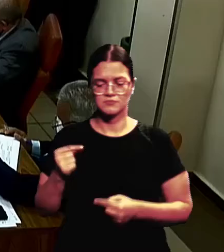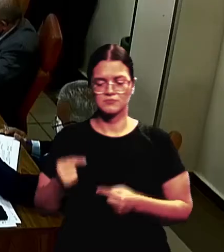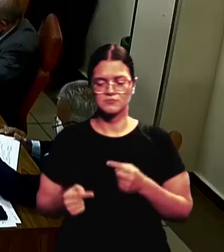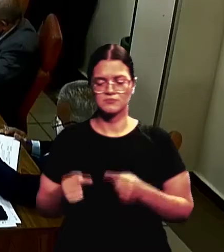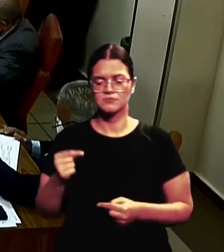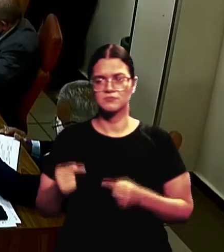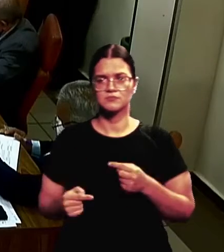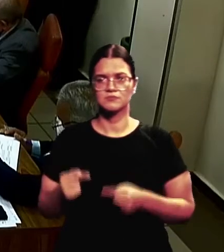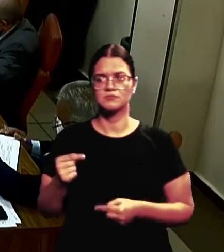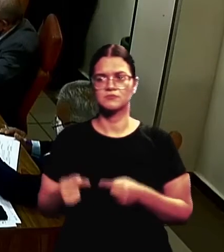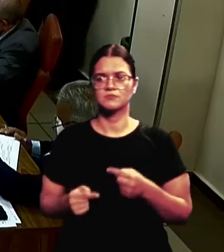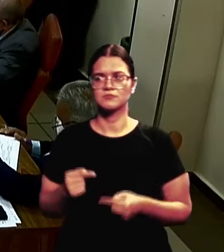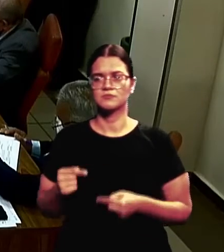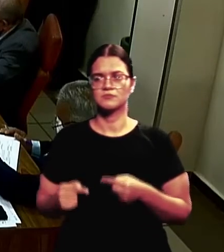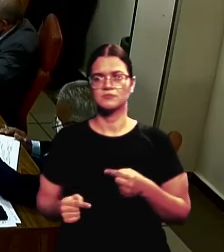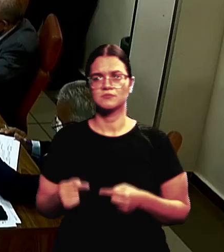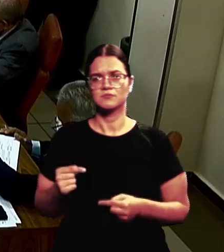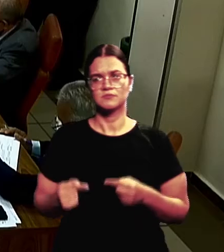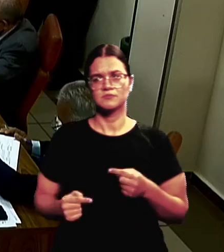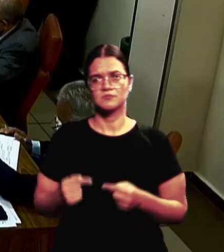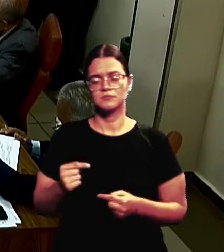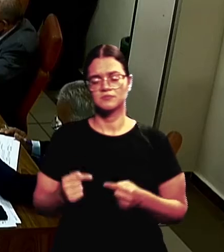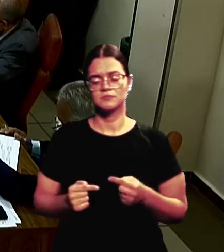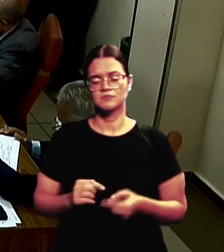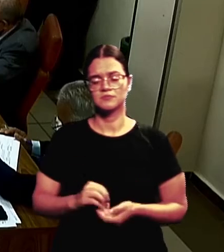em discussão.